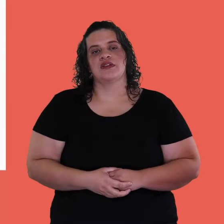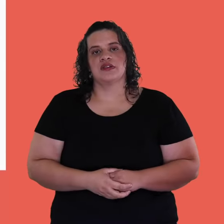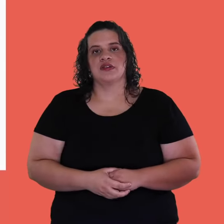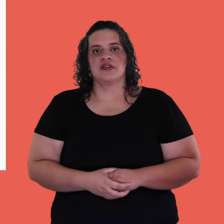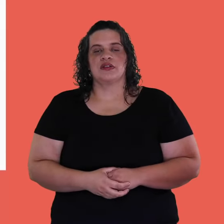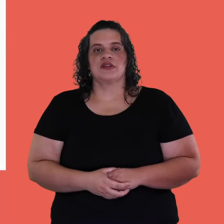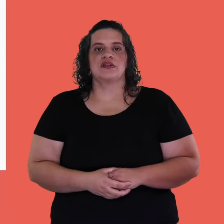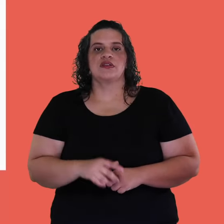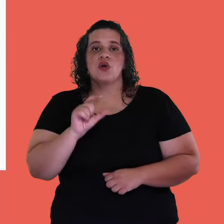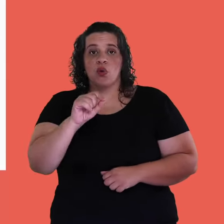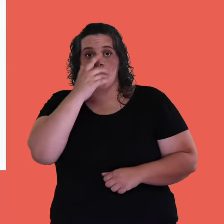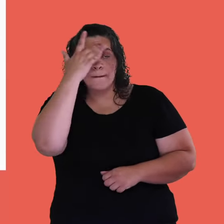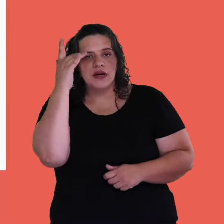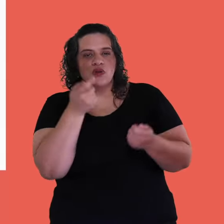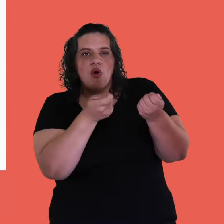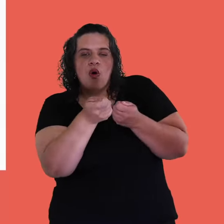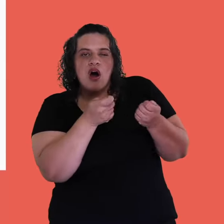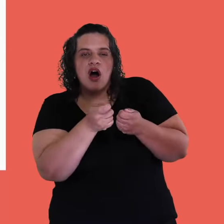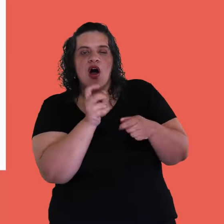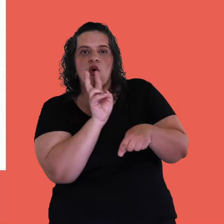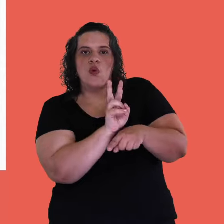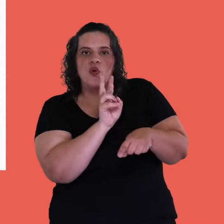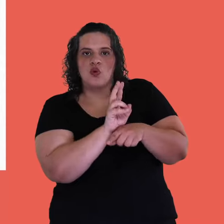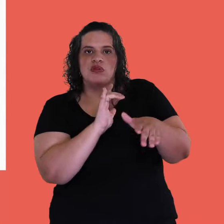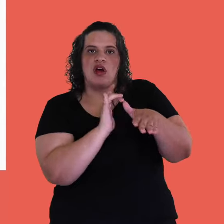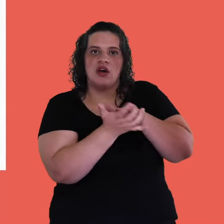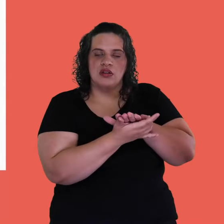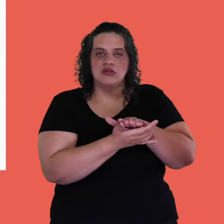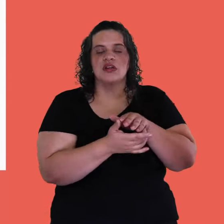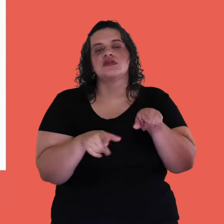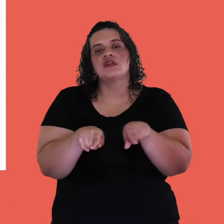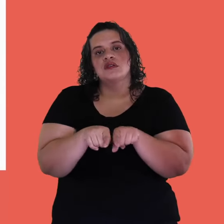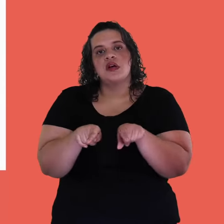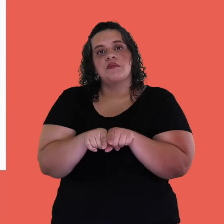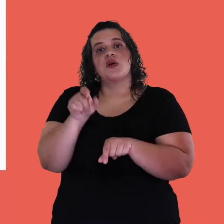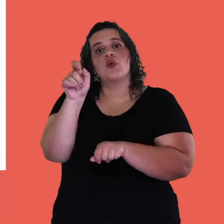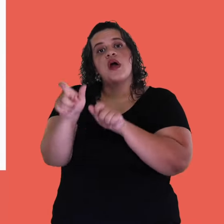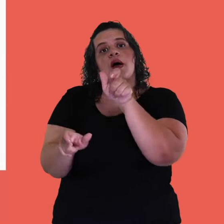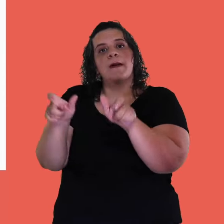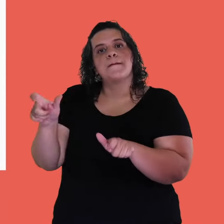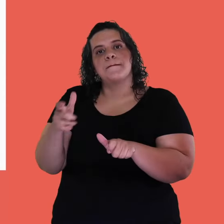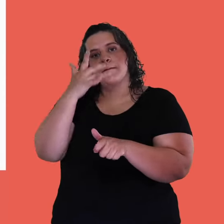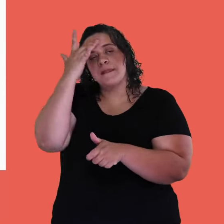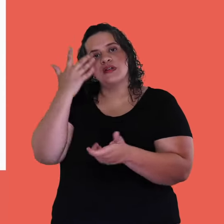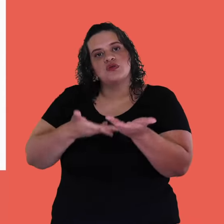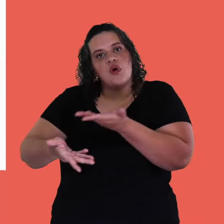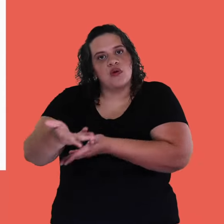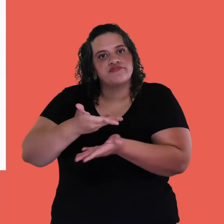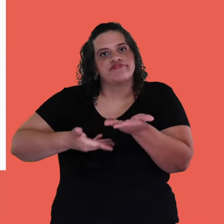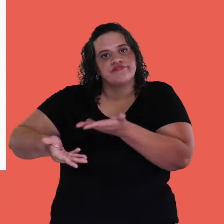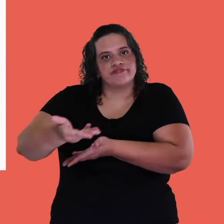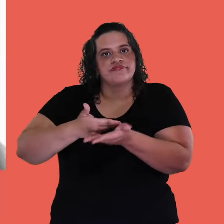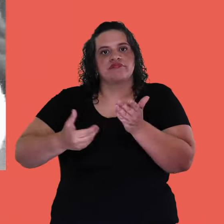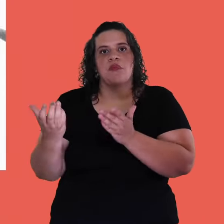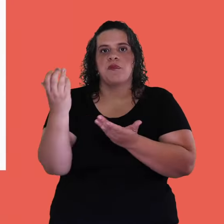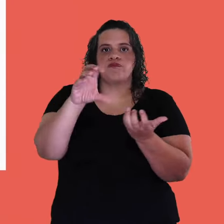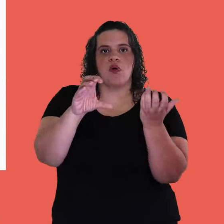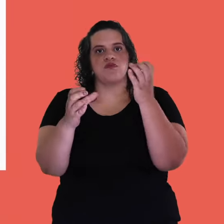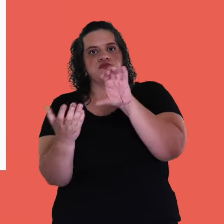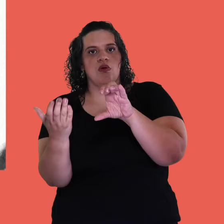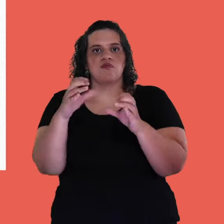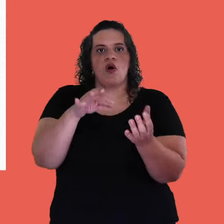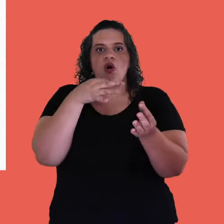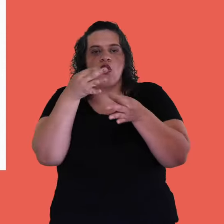como community manager, que é a pessoa que cuida tanto das redes sociais quanto, das pessoas que estão interagindo ali, fazendo